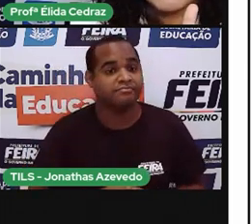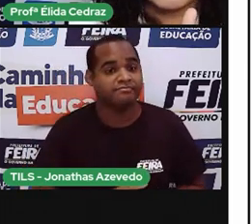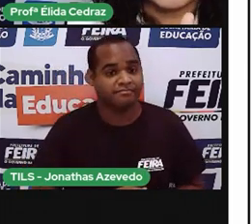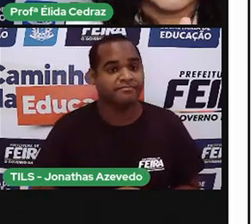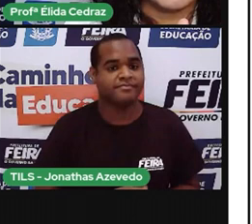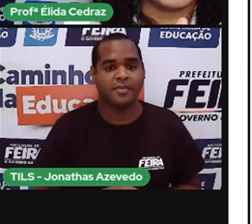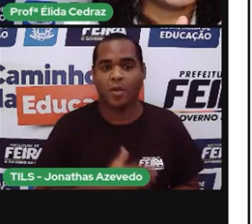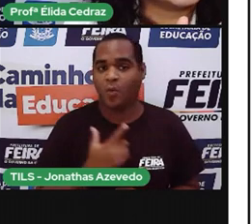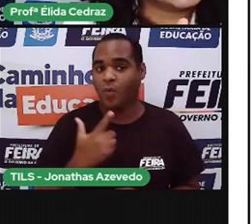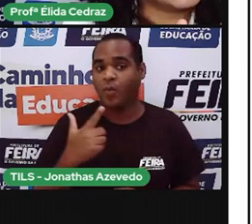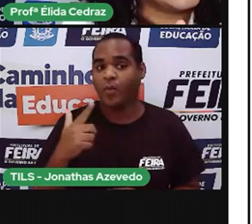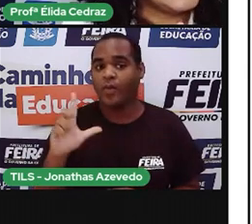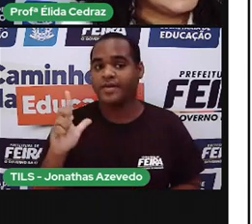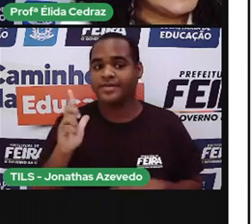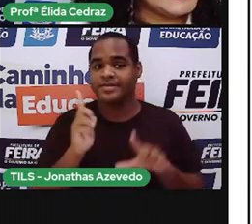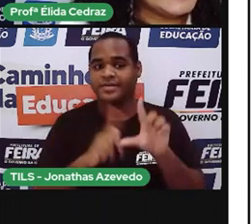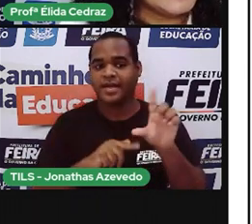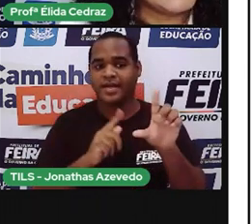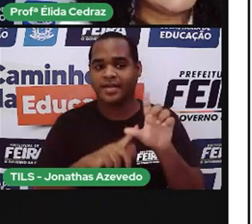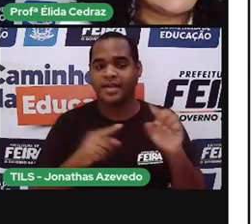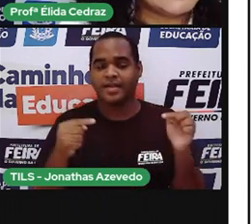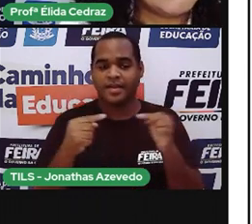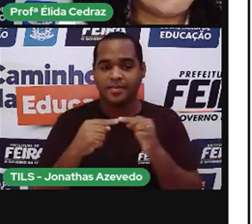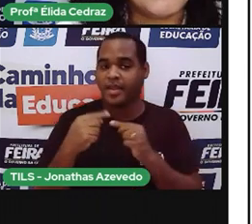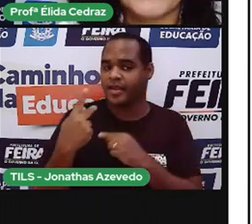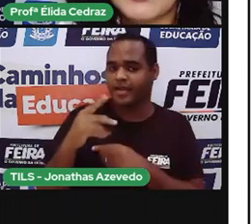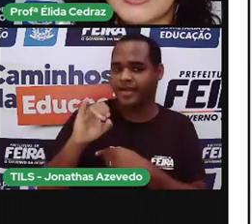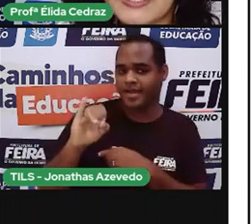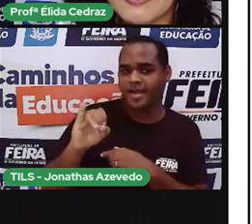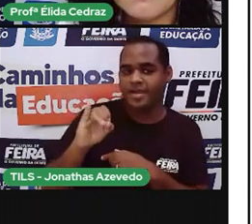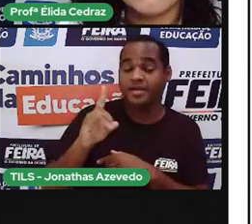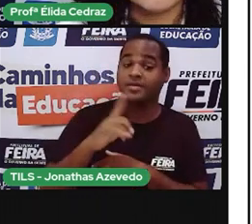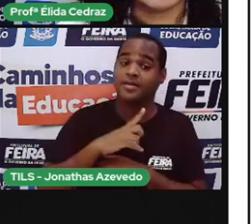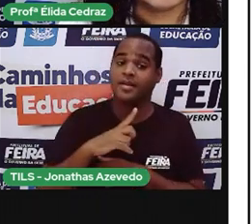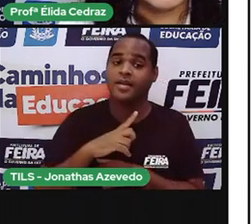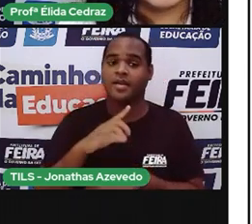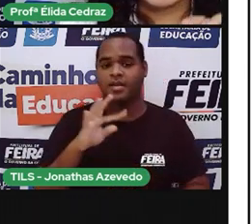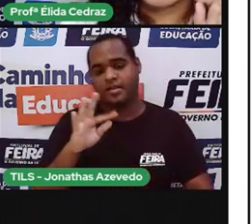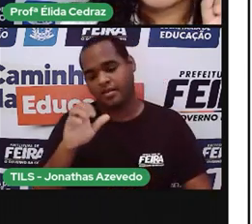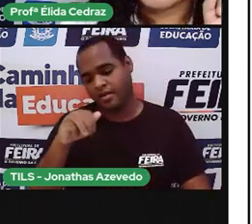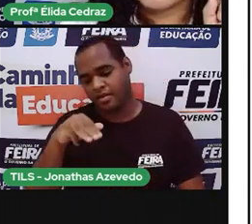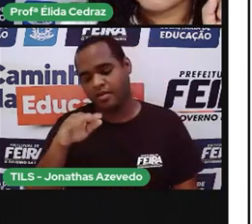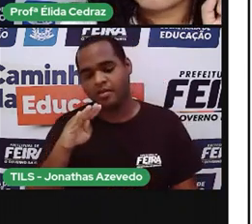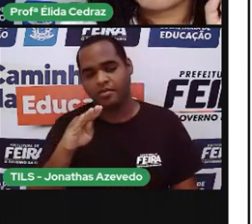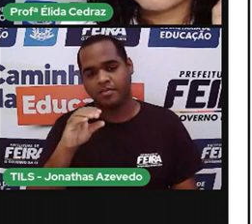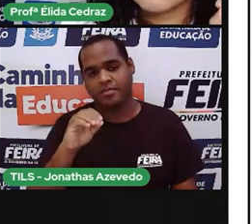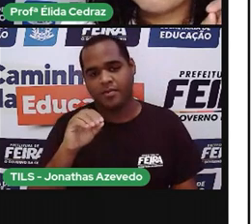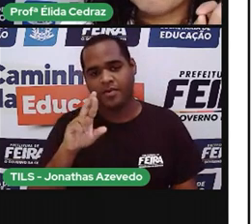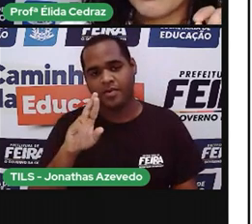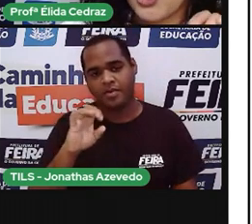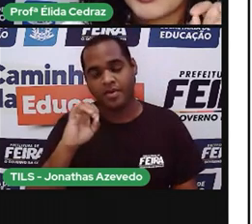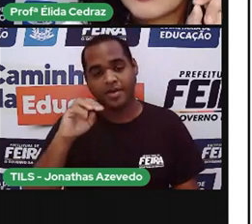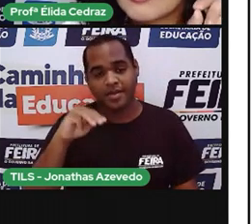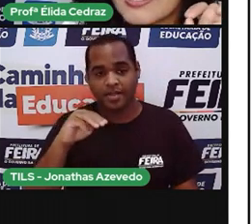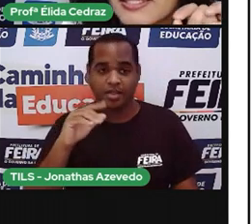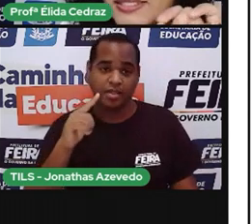Aí vem a letra I em tamborim e